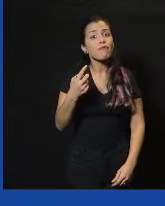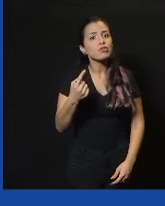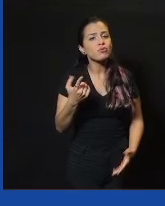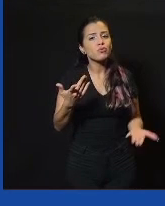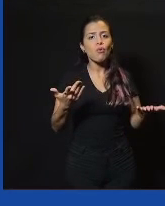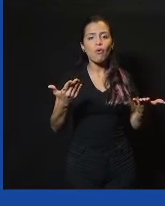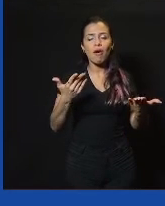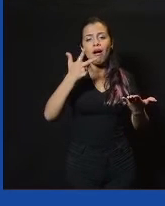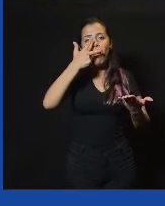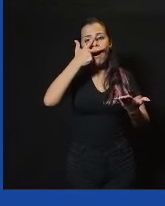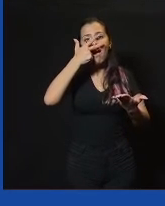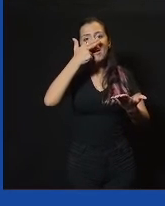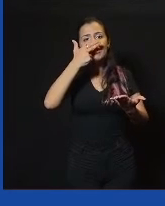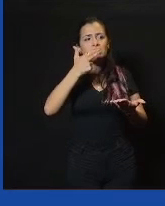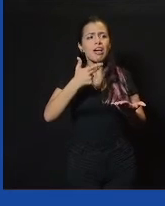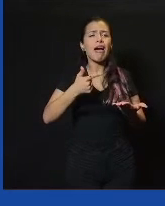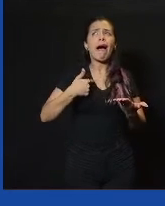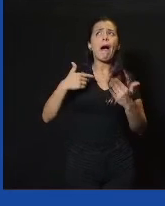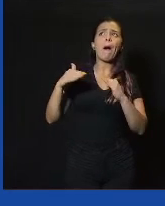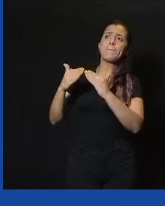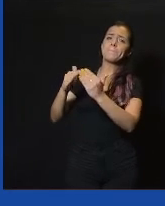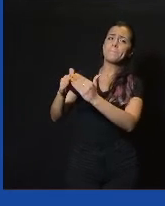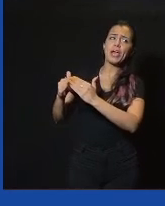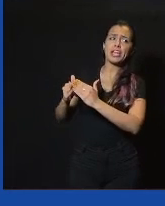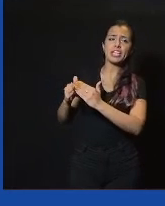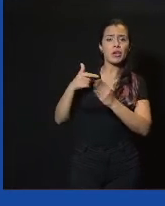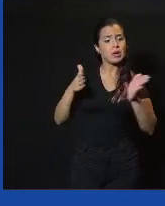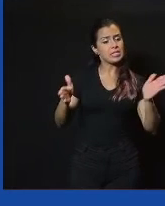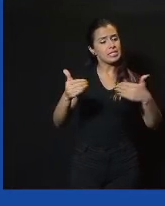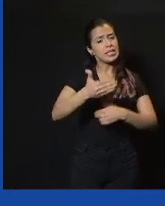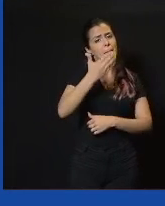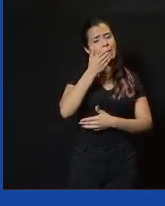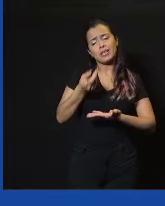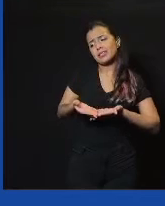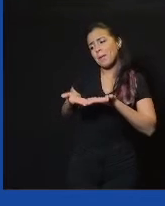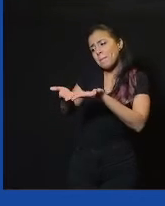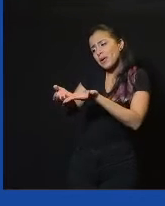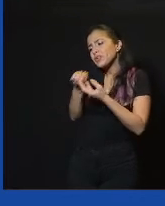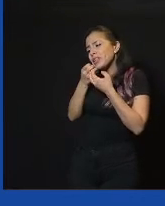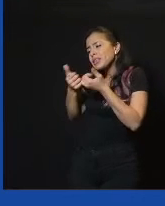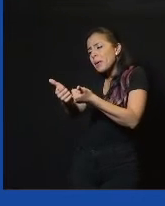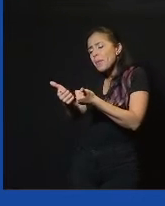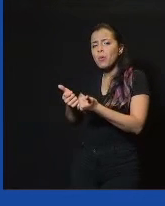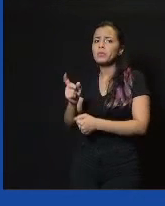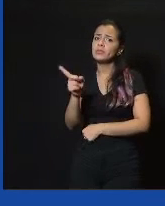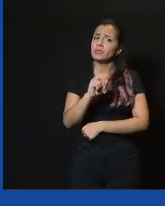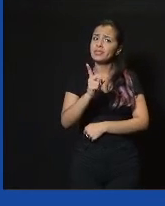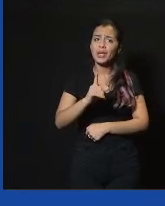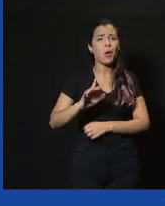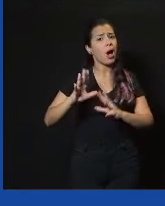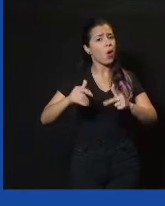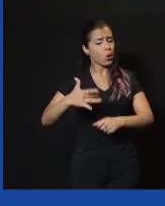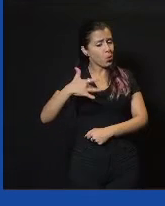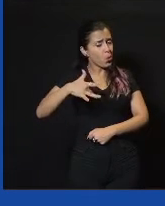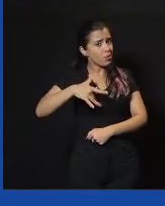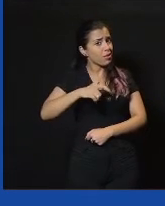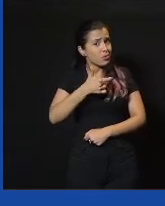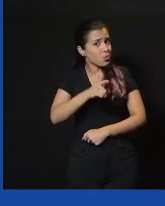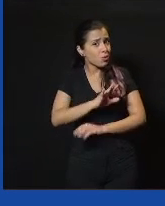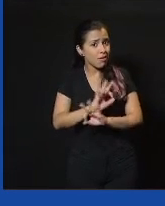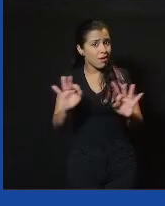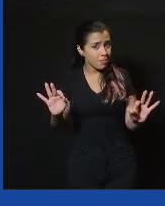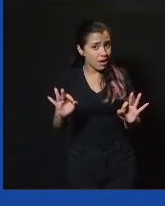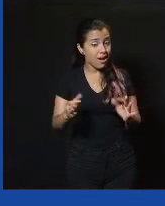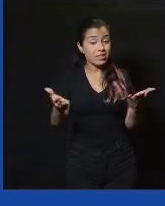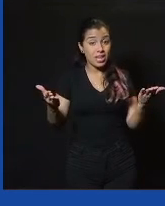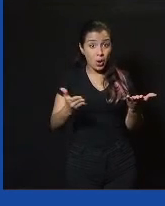que, o periférico eu vou dar a cesta básica e tá bom. Não, passou, ninguém é mais o coitado. A gente chegou num ponto em que eu quero trabalhar,